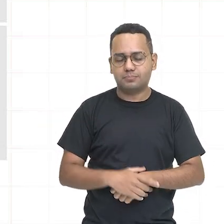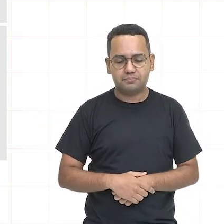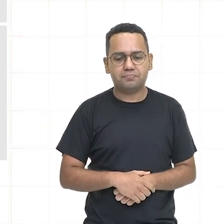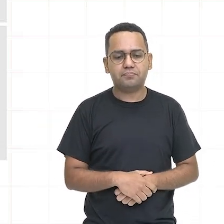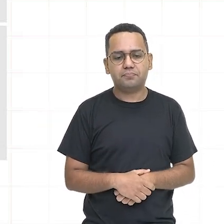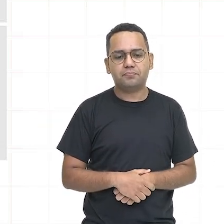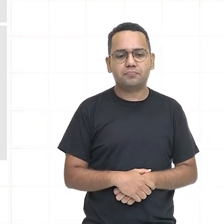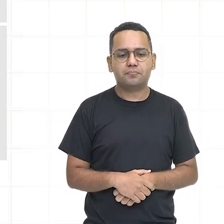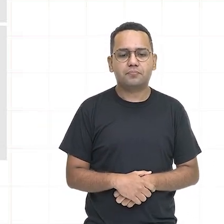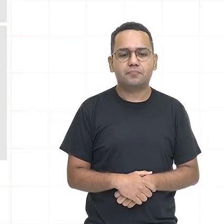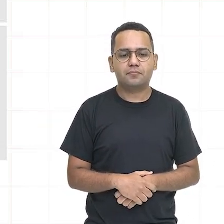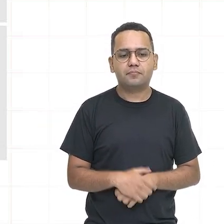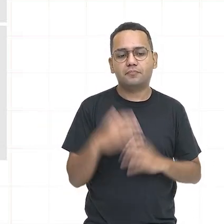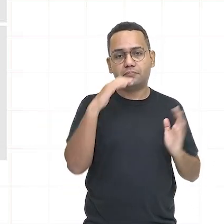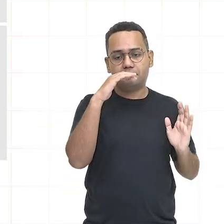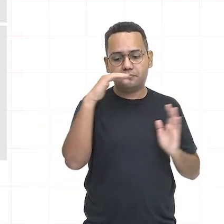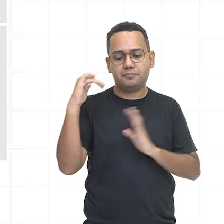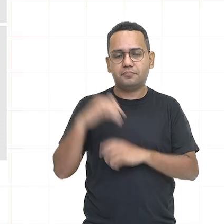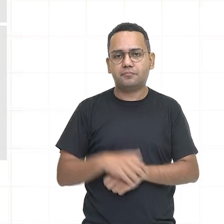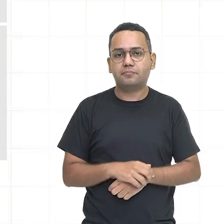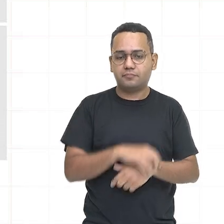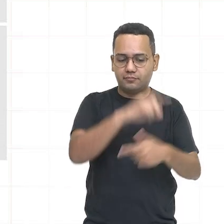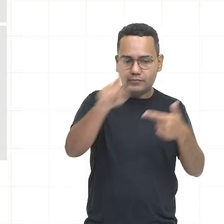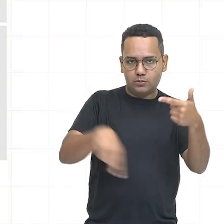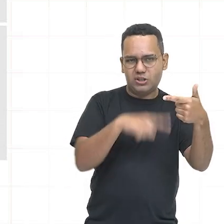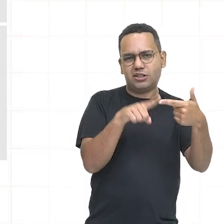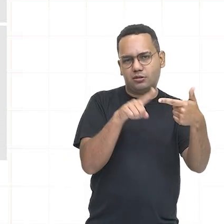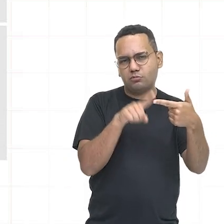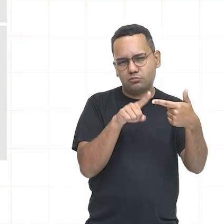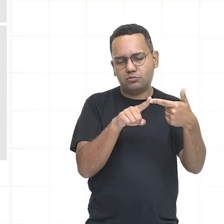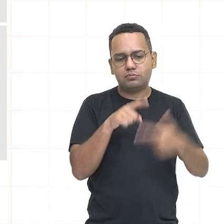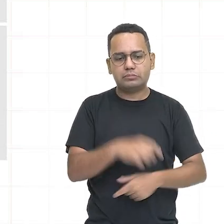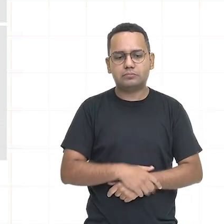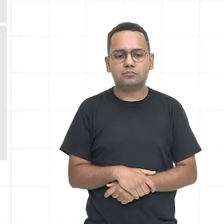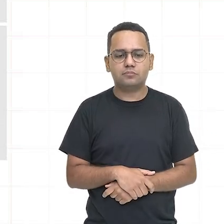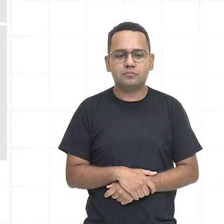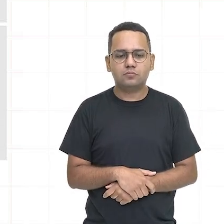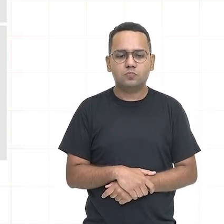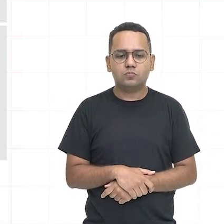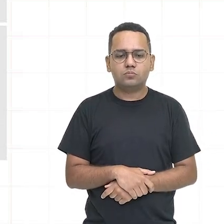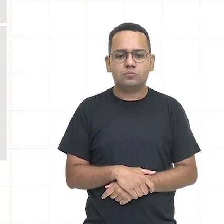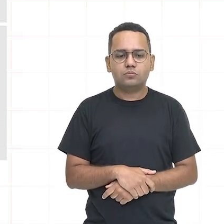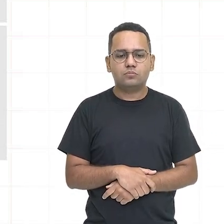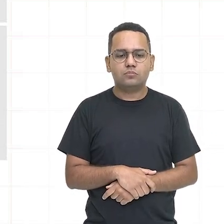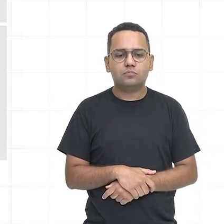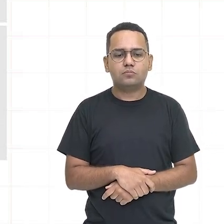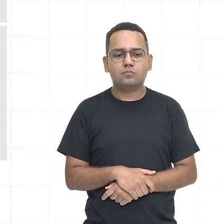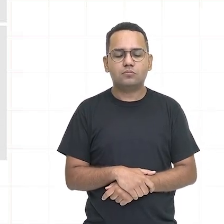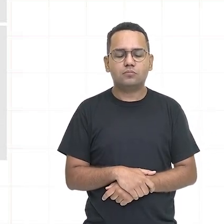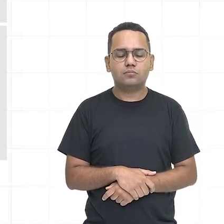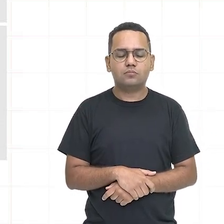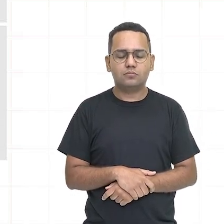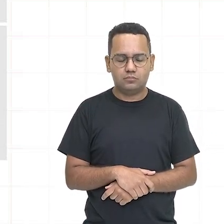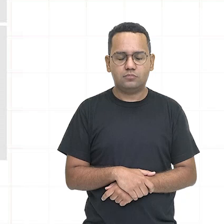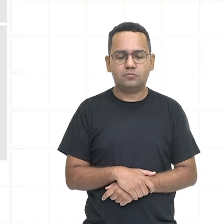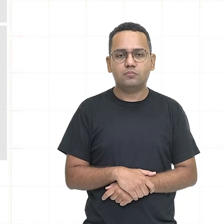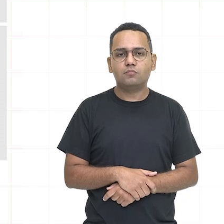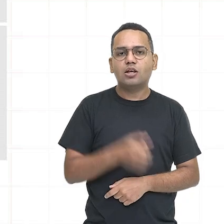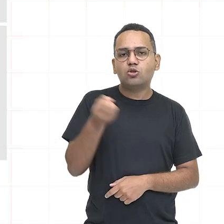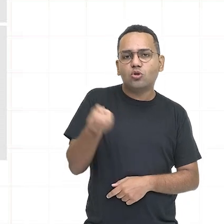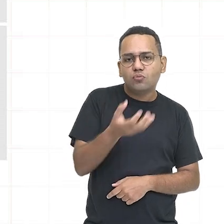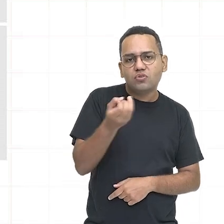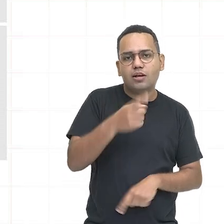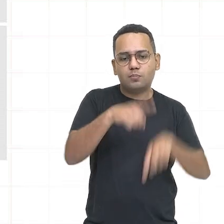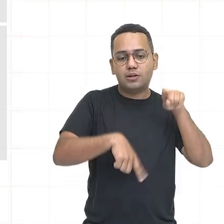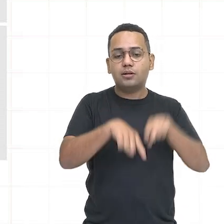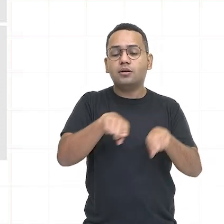da competitividade, também a inovação e o empreendedorismo vão estar ligados, né, em